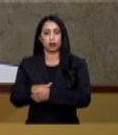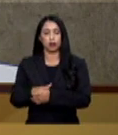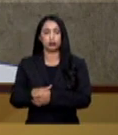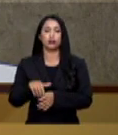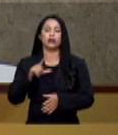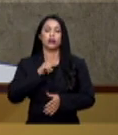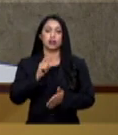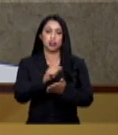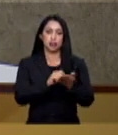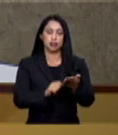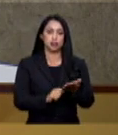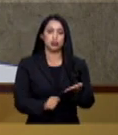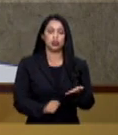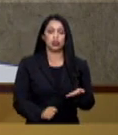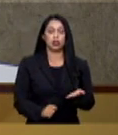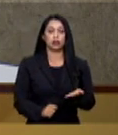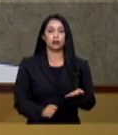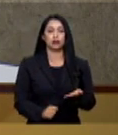Nunes Marques.